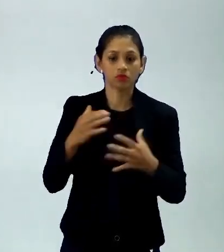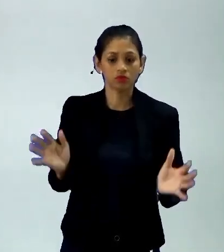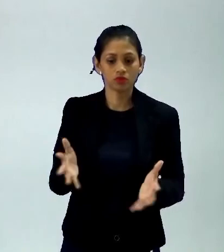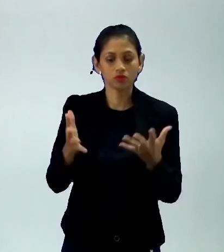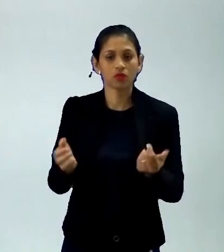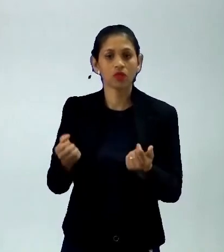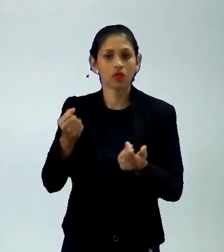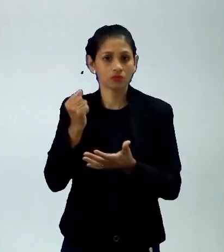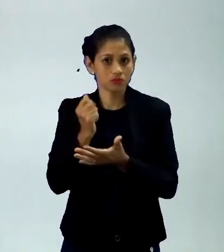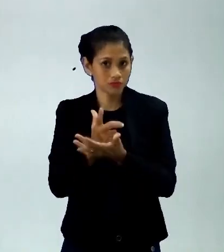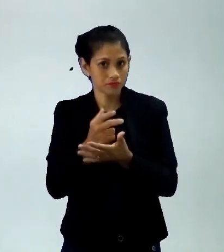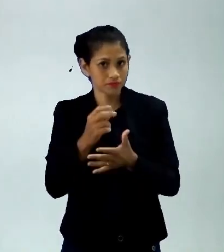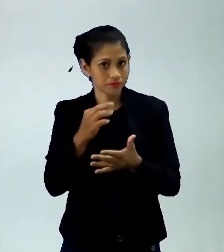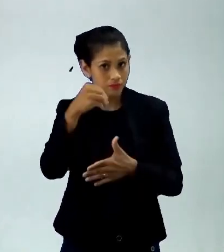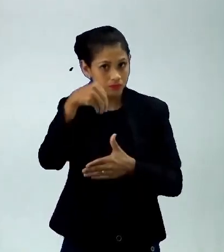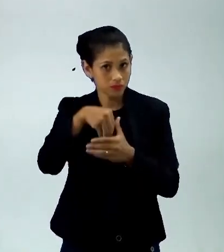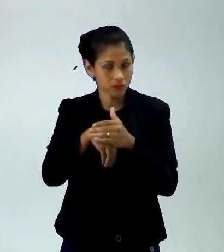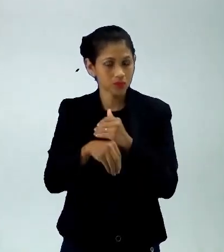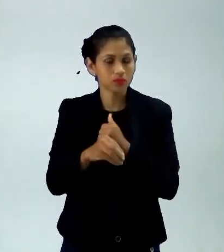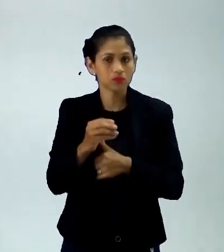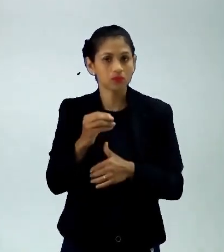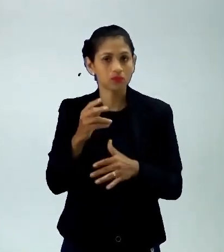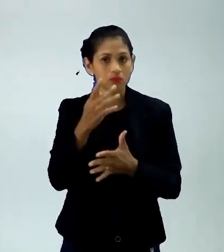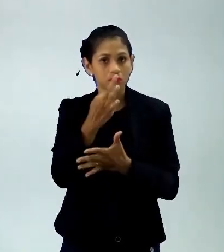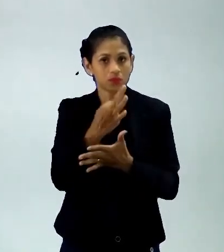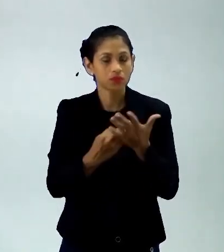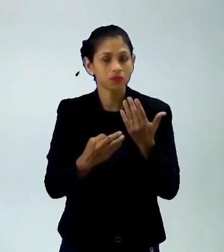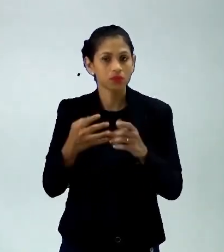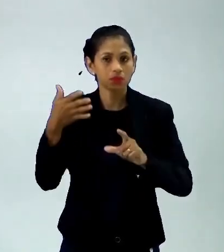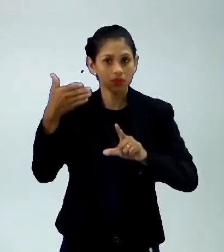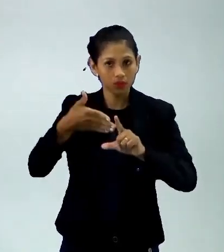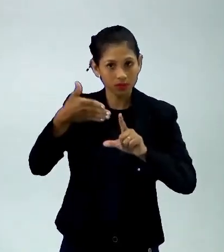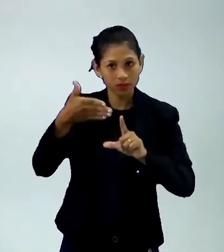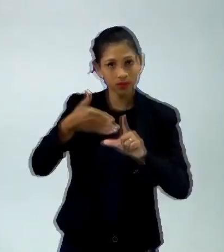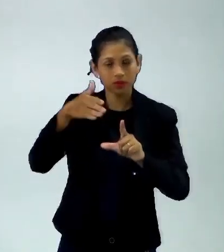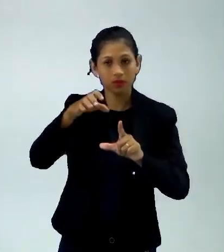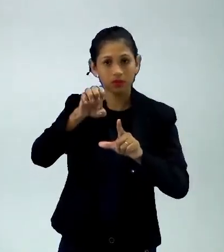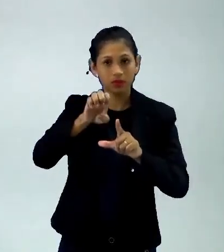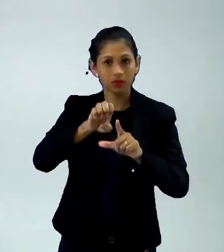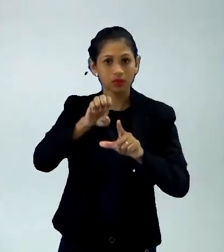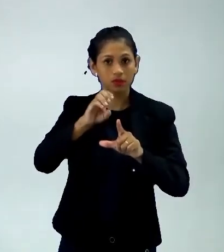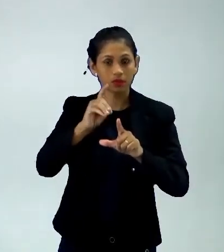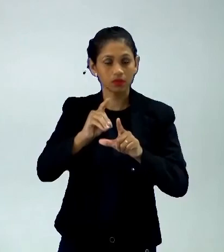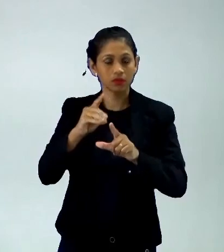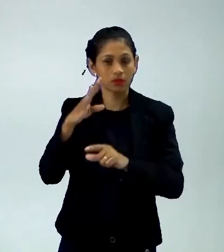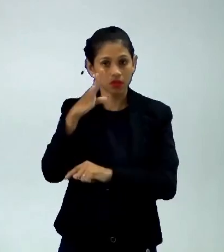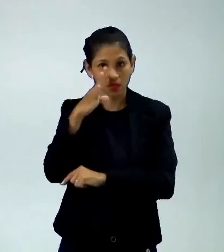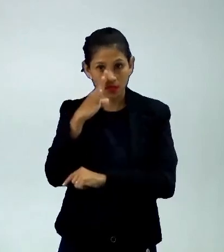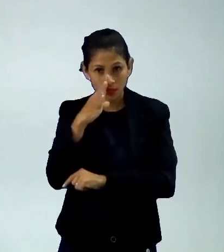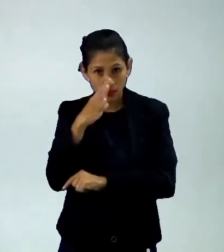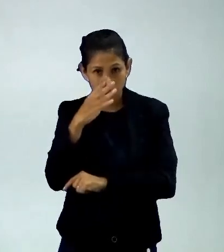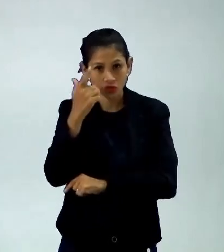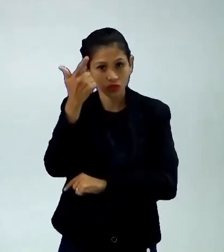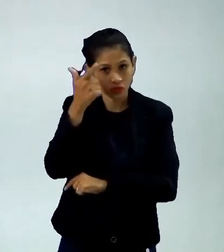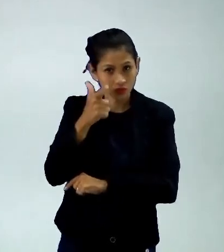texto publicitário. Espero que vocês vejam esta aula novamente na plataforma